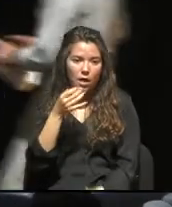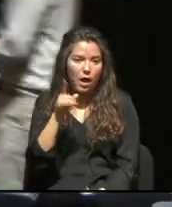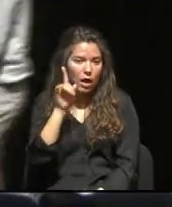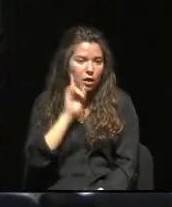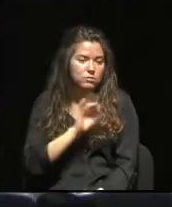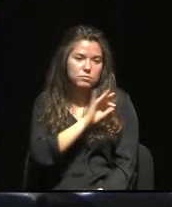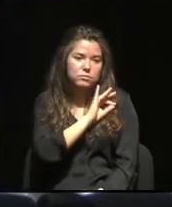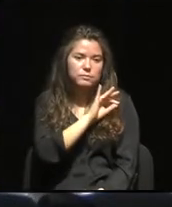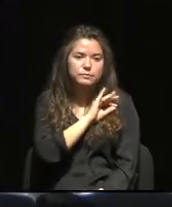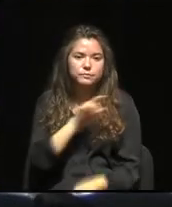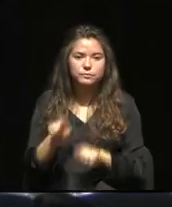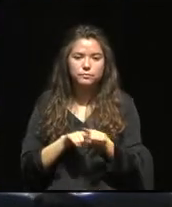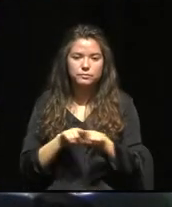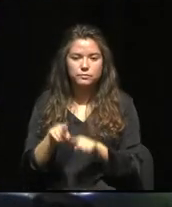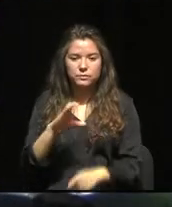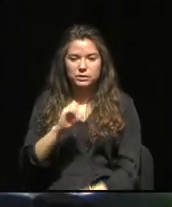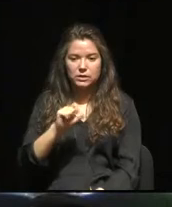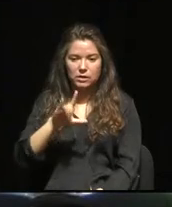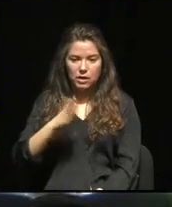Cláudia madeira do